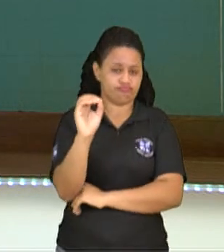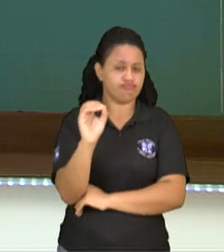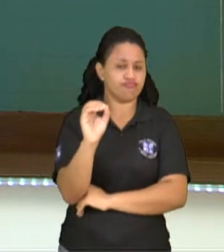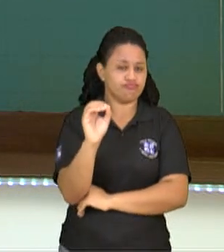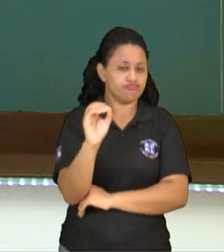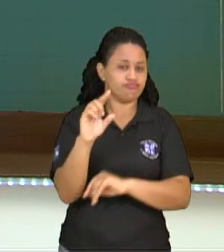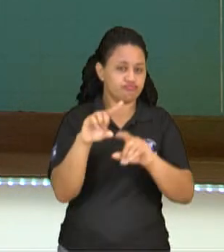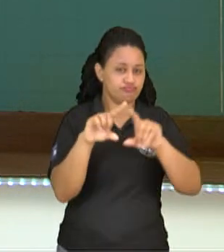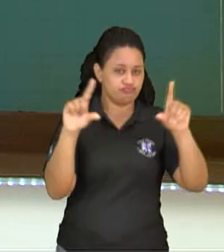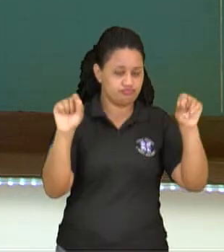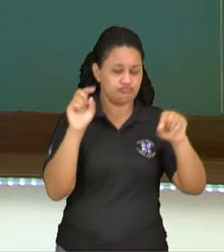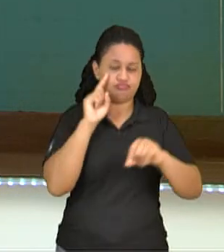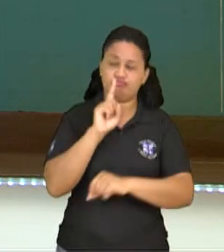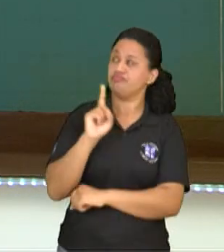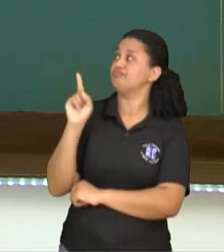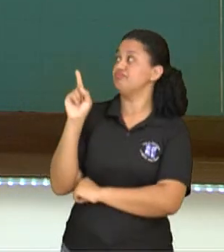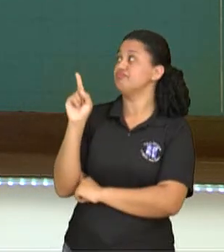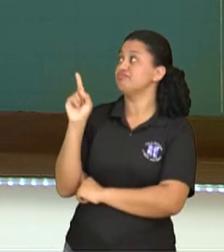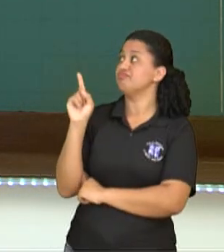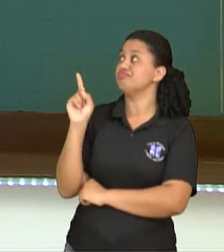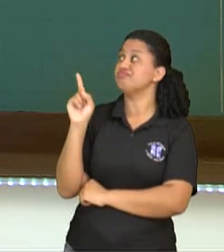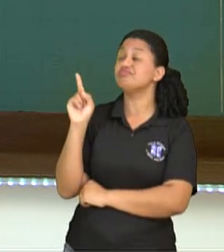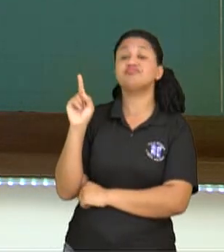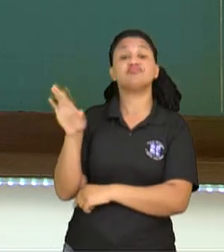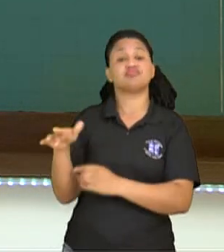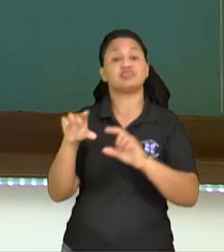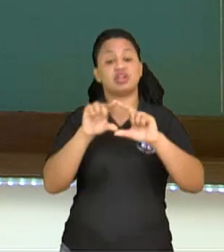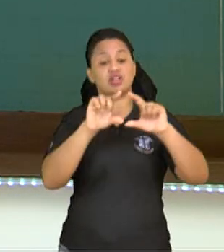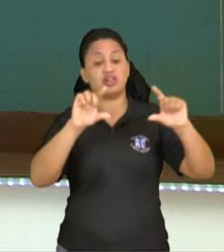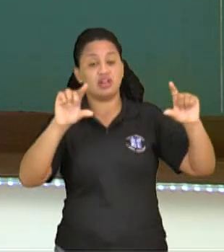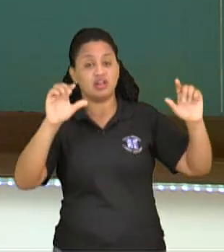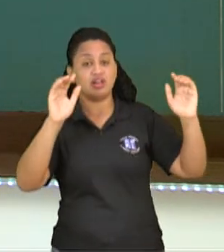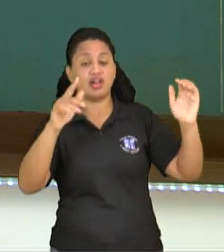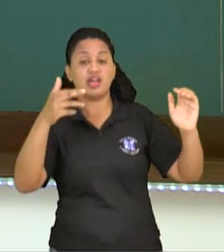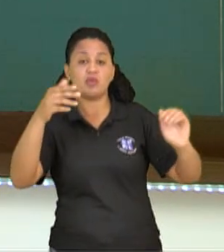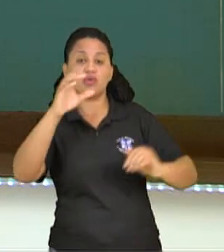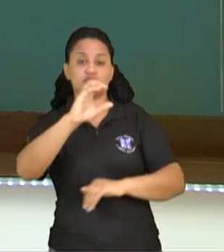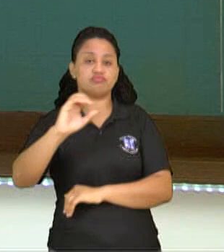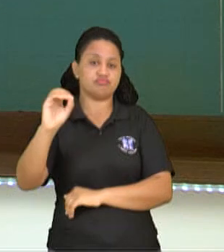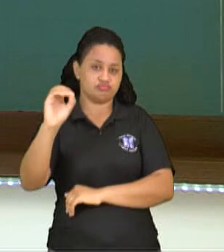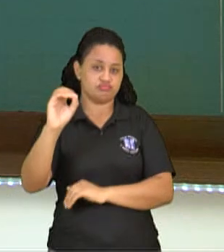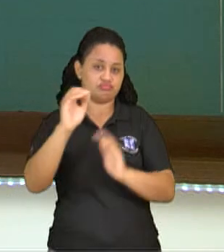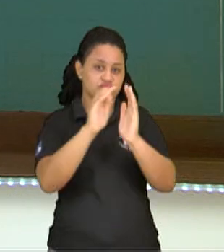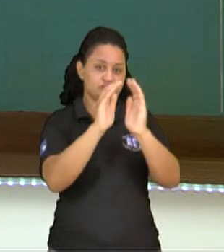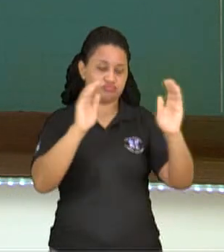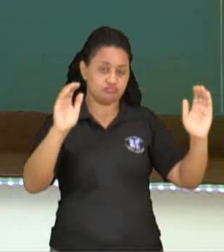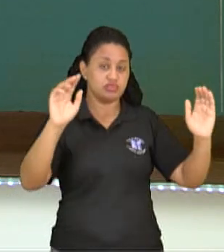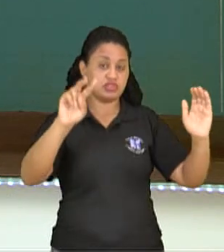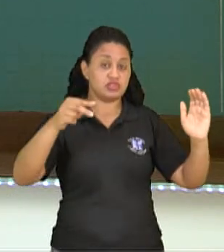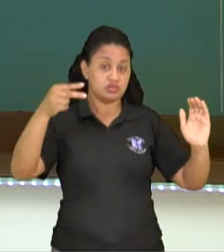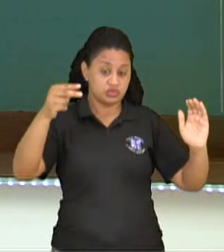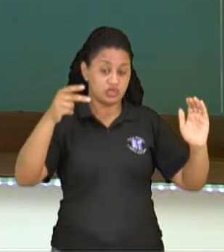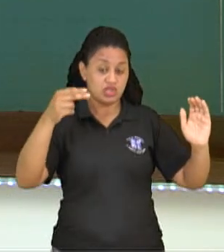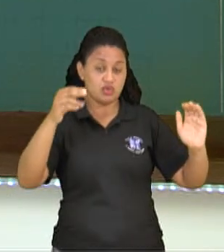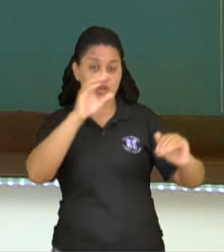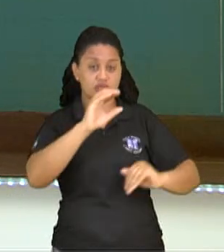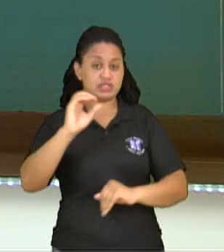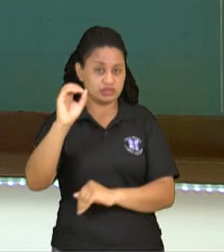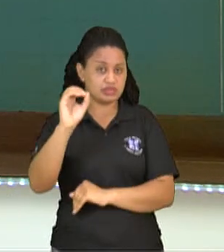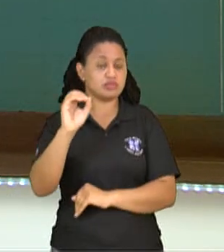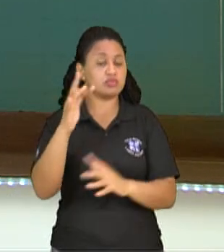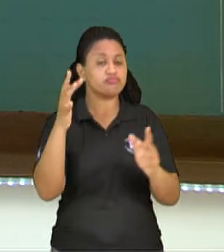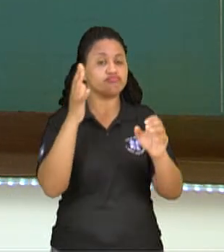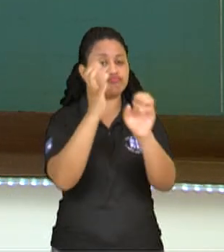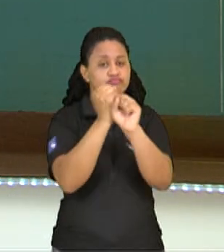seja, a nossa equação ela é igualada a zero, a equação do segundo grau. É bem como a gente já calculava essa equação do